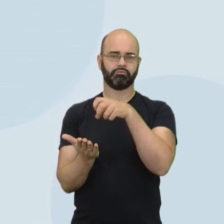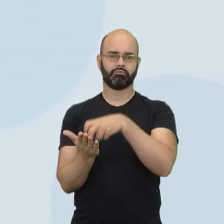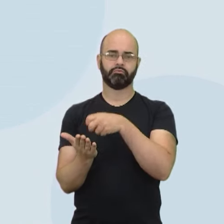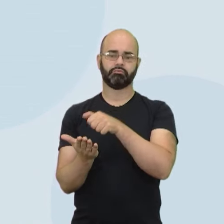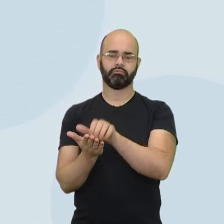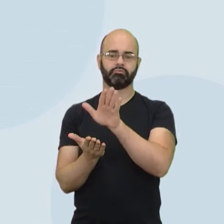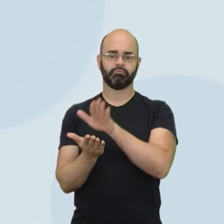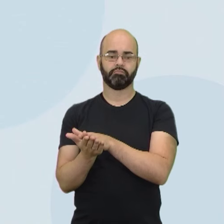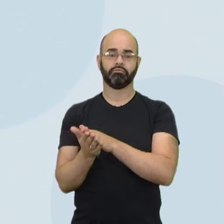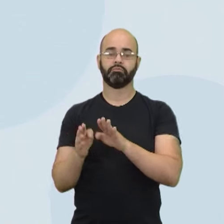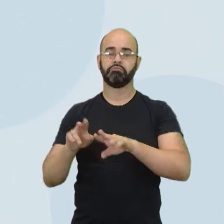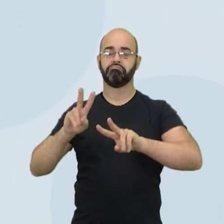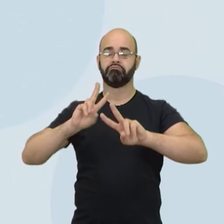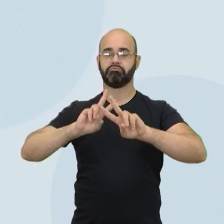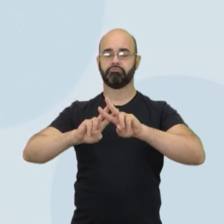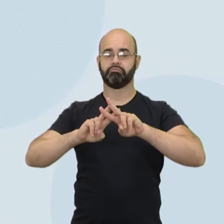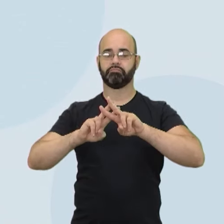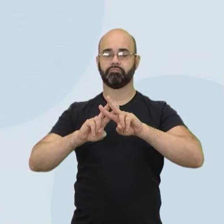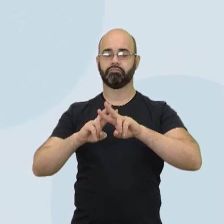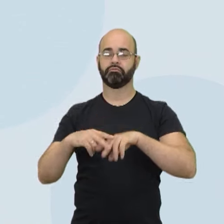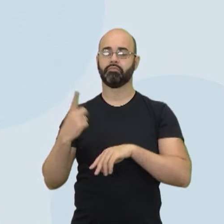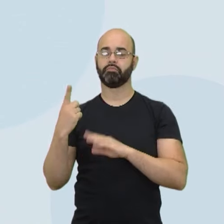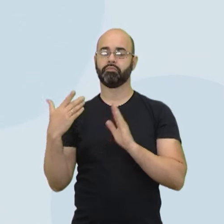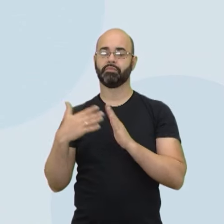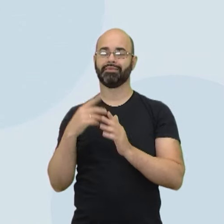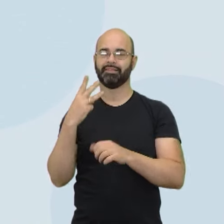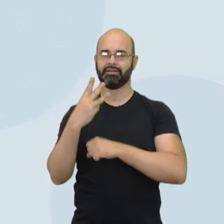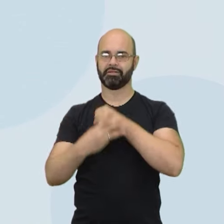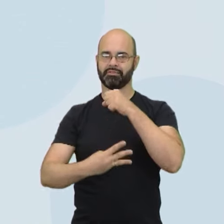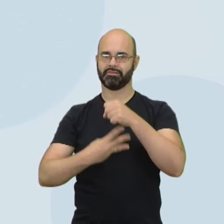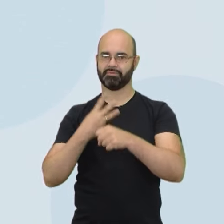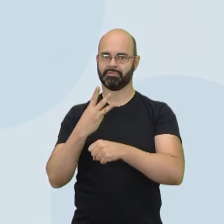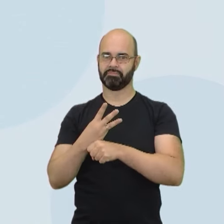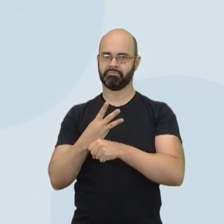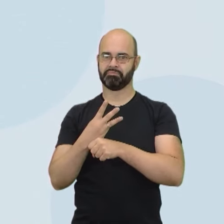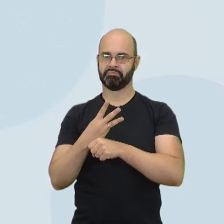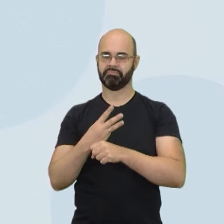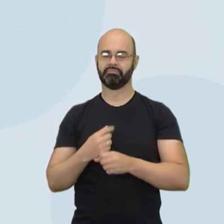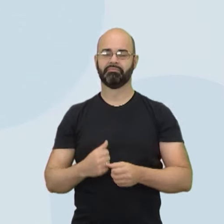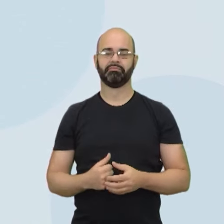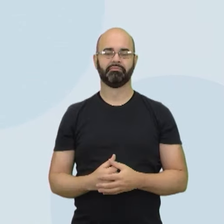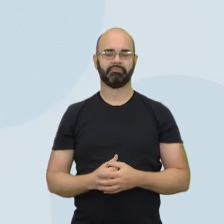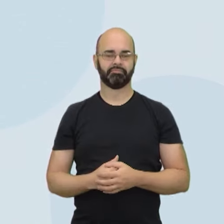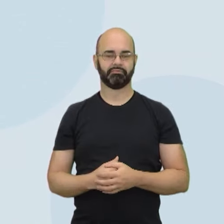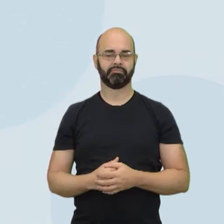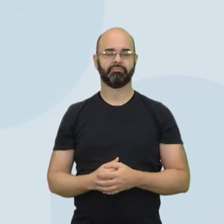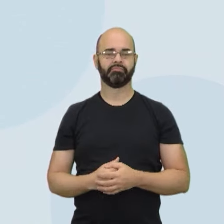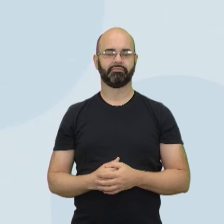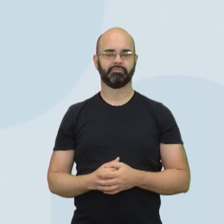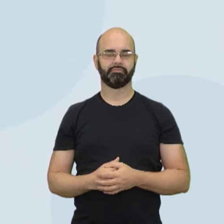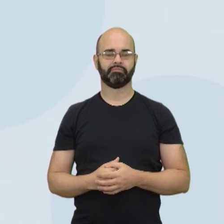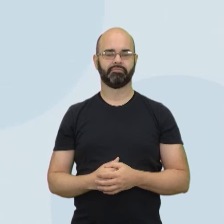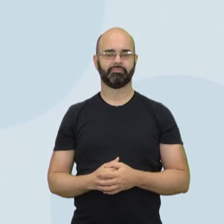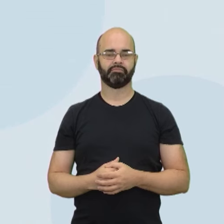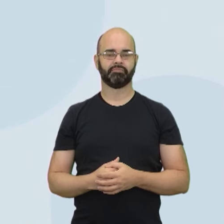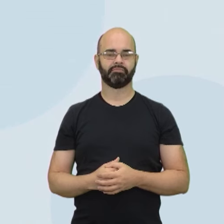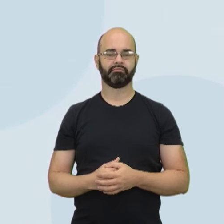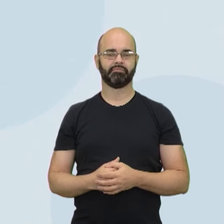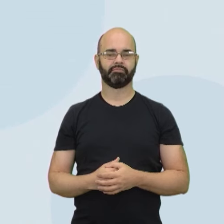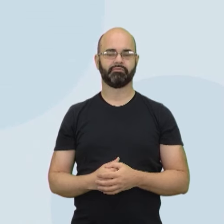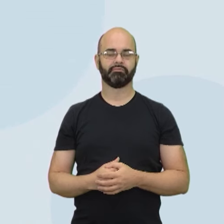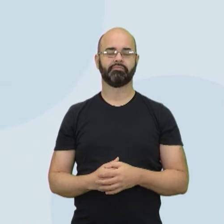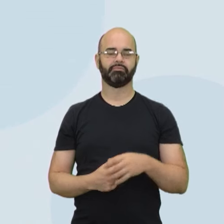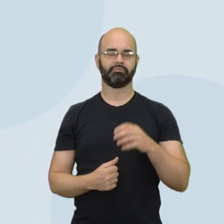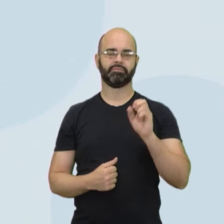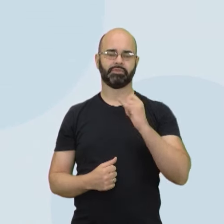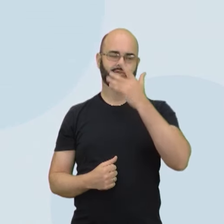até prisão de 1 a 3 anos. Ó, nós temos uma consequência aqui, né? Para